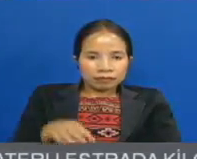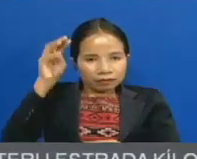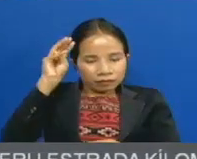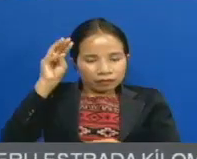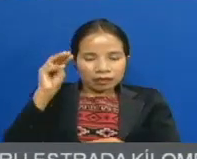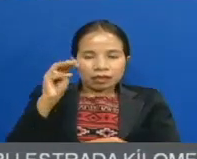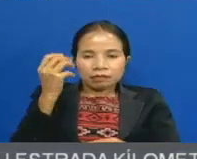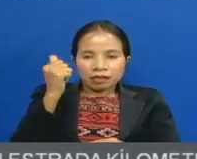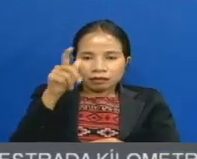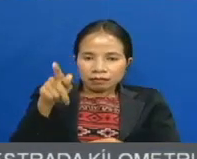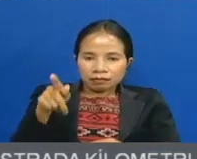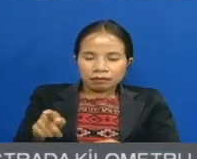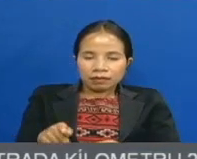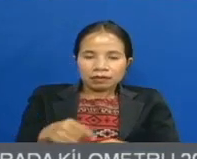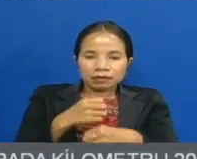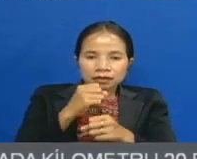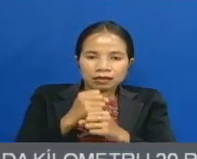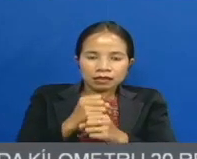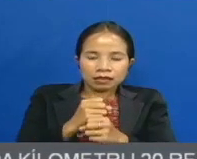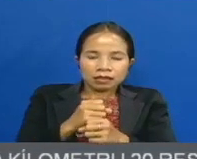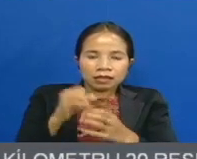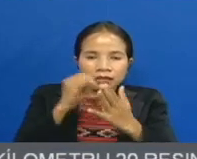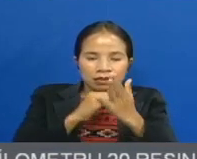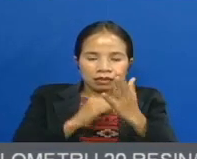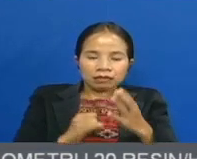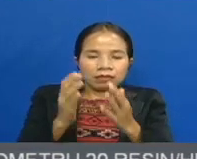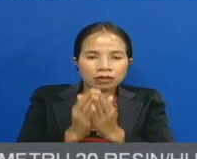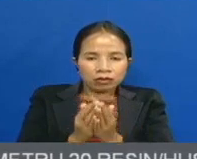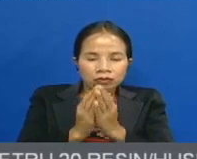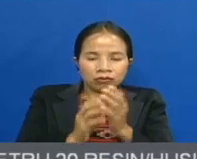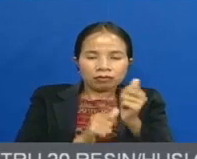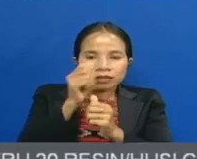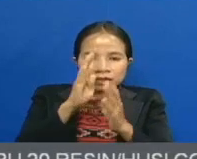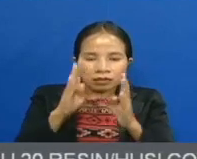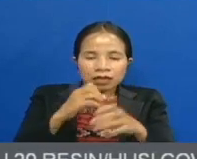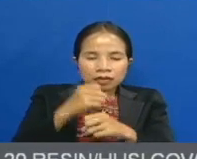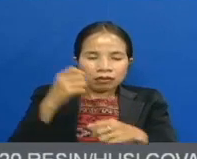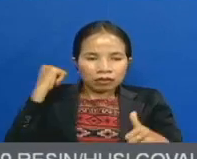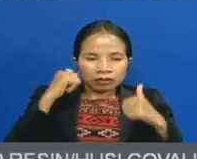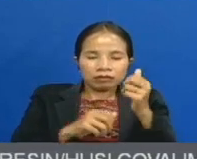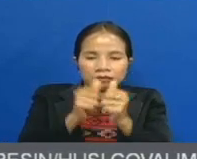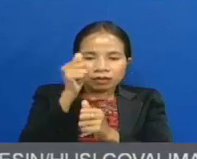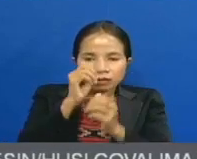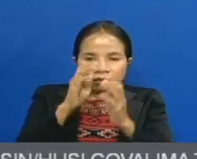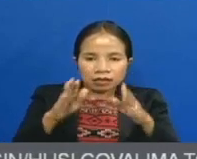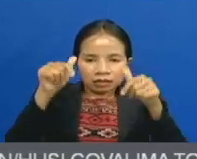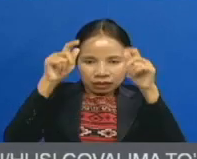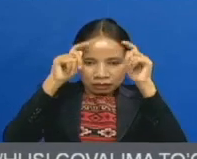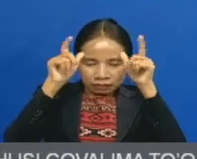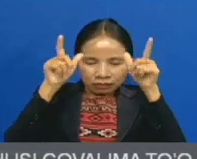Ministério Agricultura no Pesca se ralo marcação barro pesca cira ne bem ralo atividade pescas e